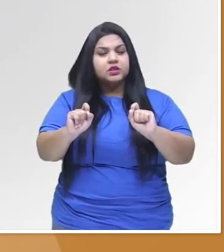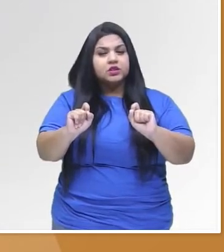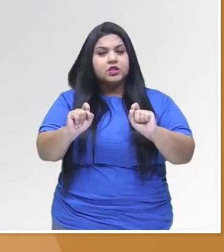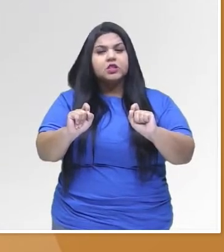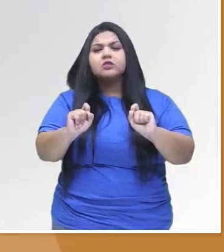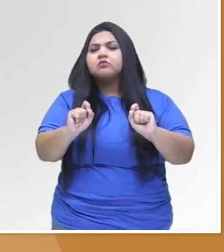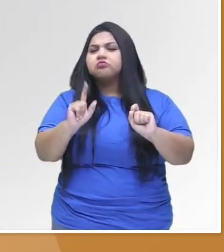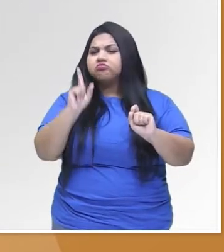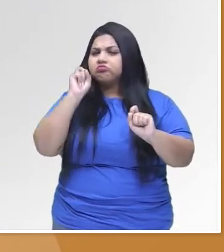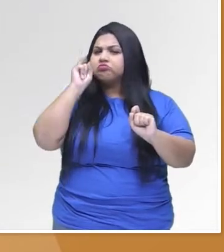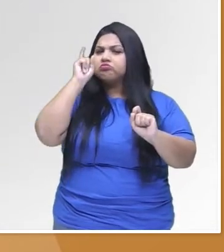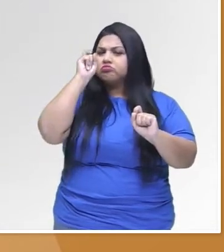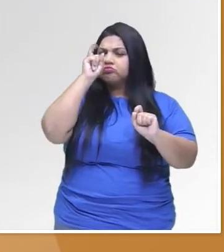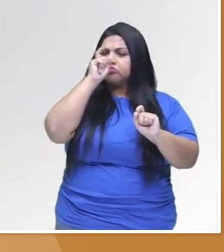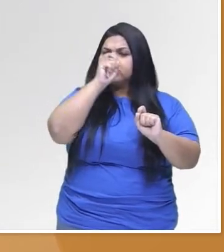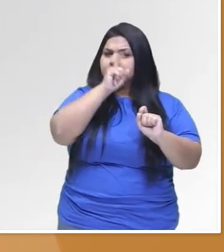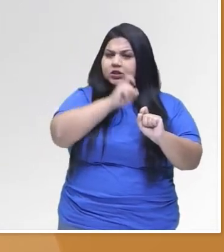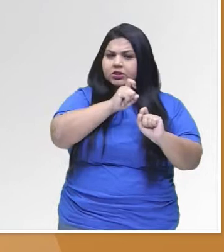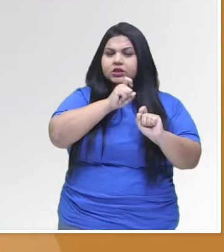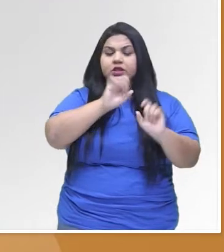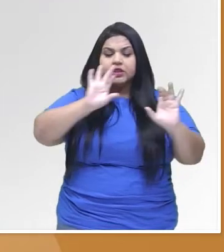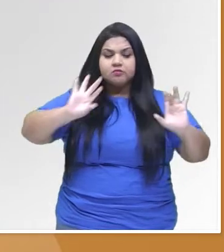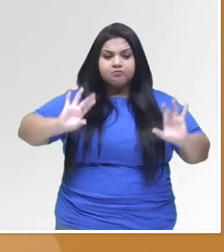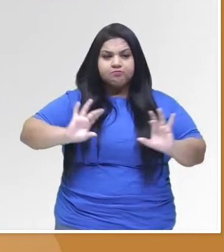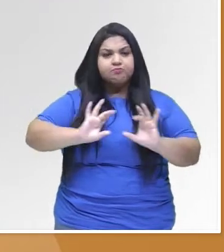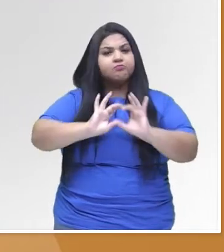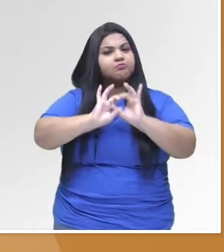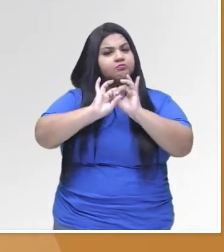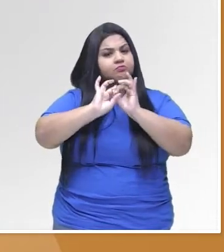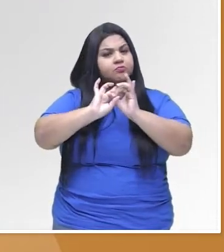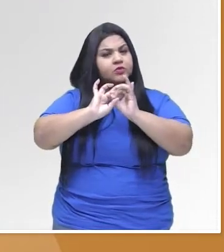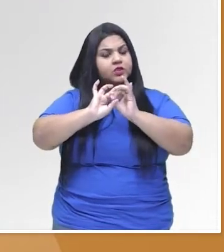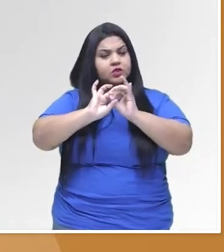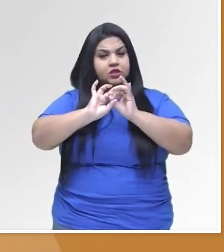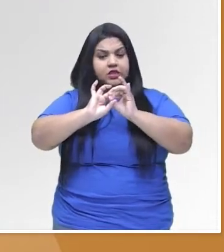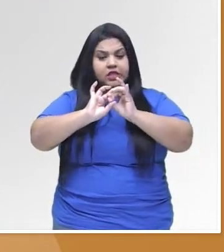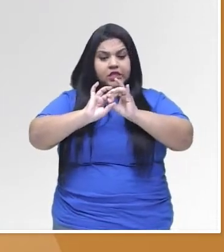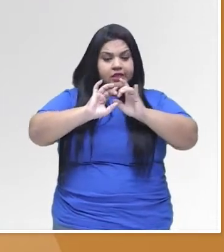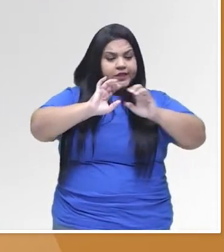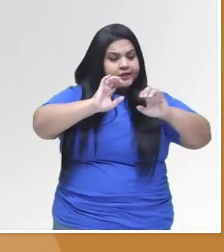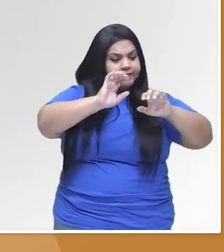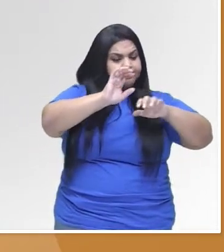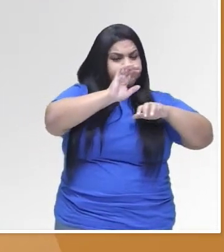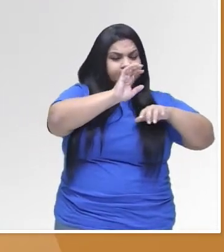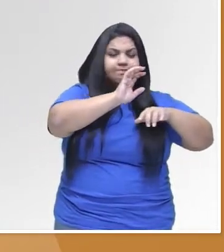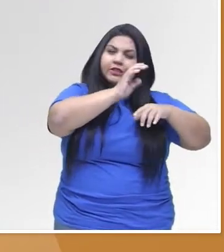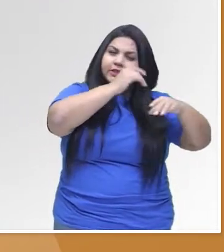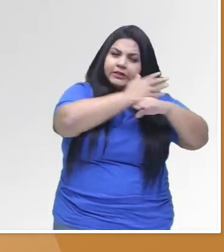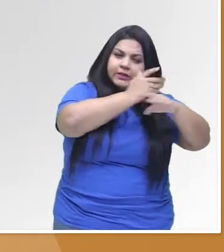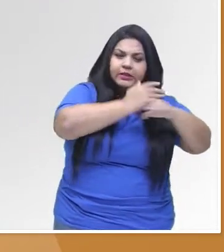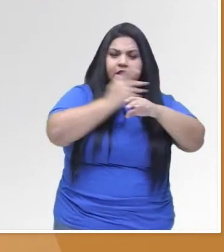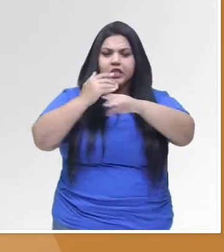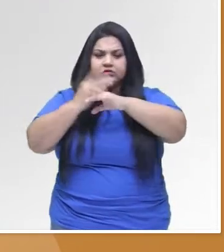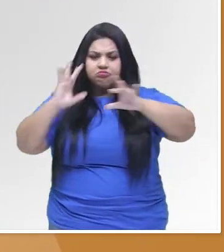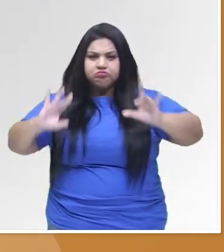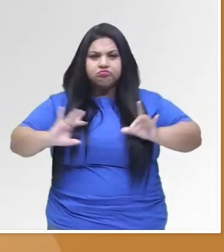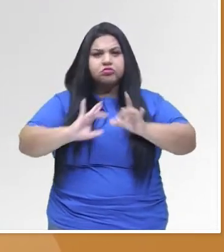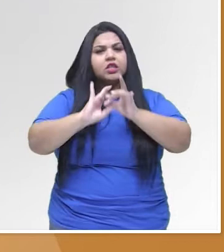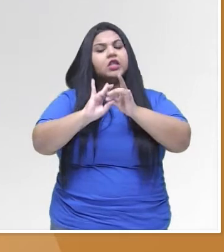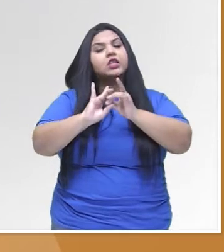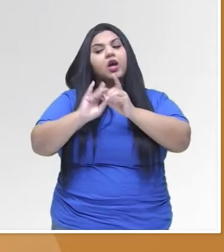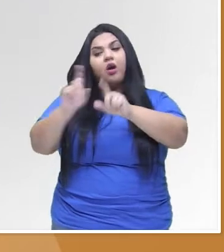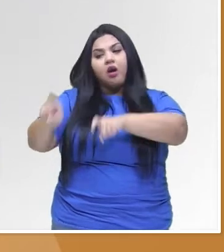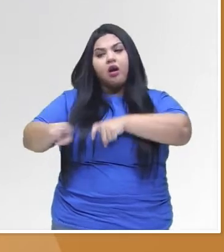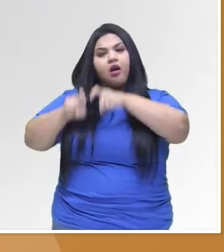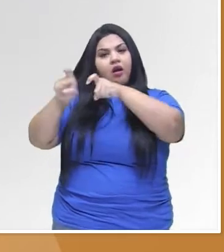complexa e interligada rede de cidades, tá? A agropecuária é a mais moderna